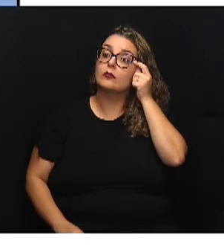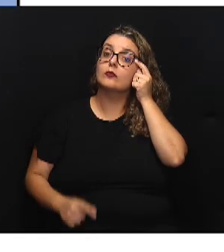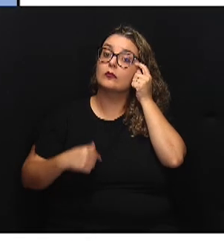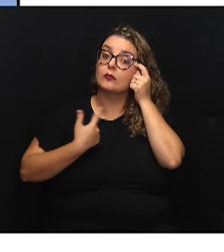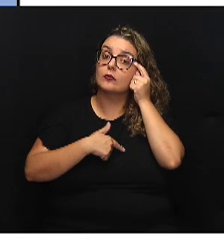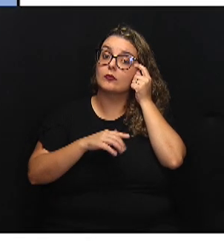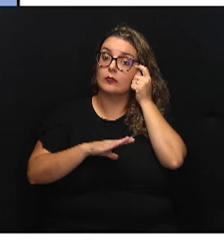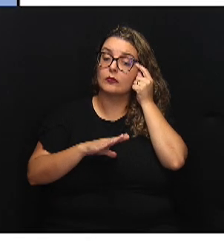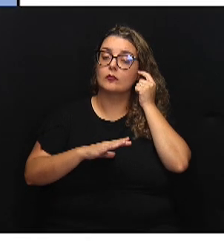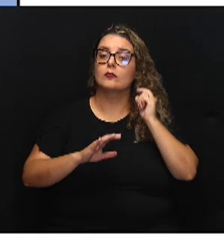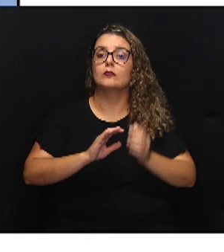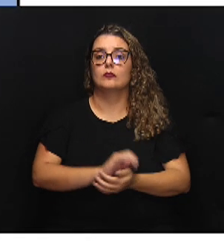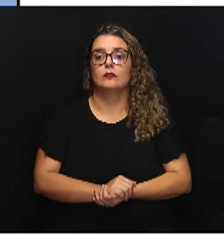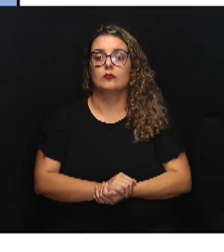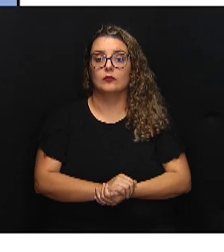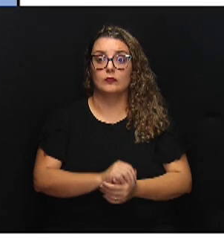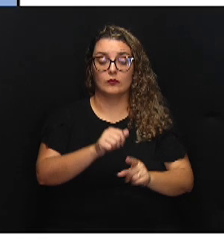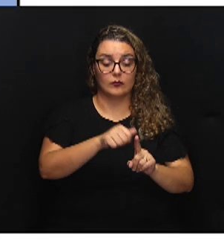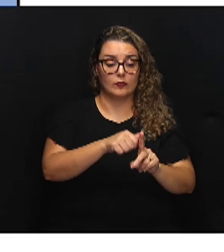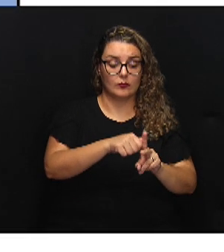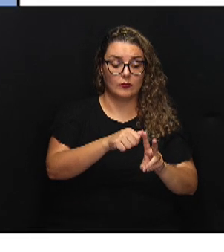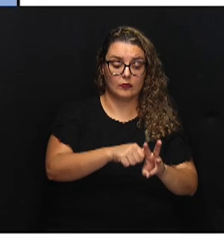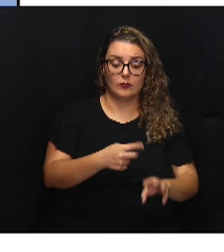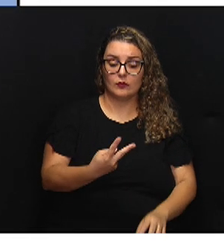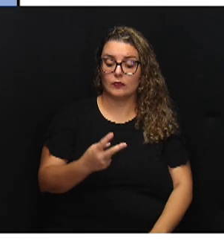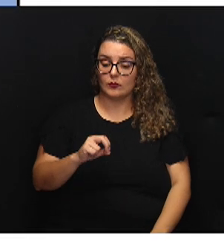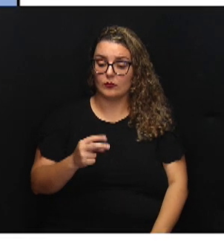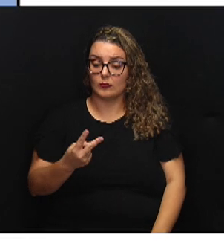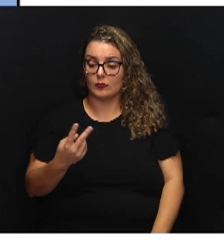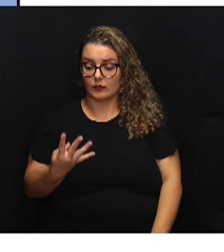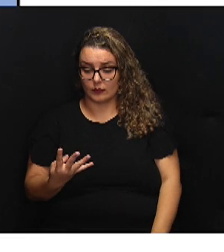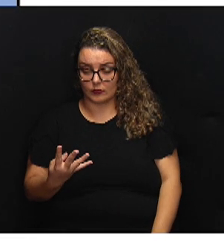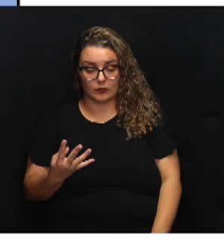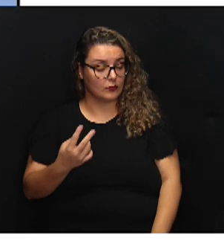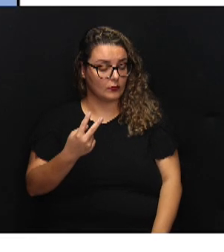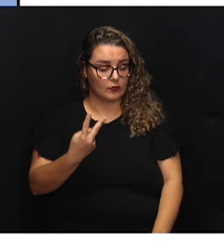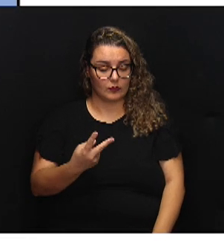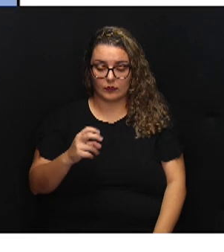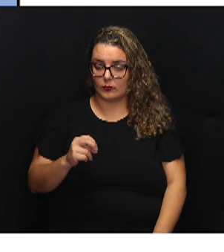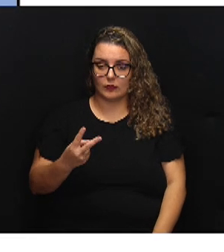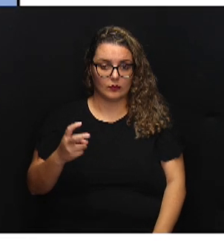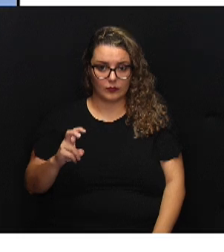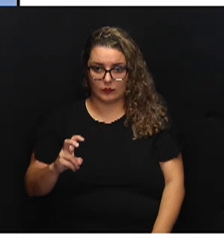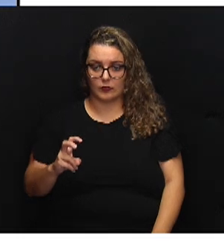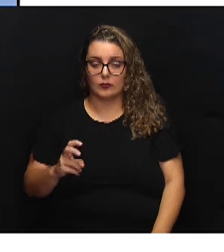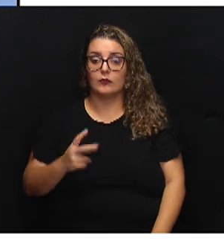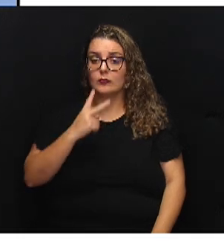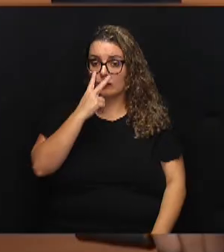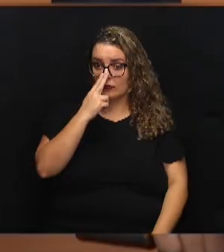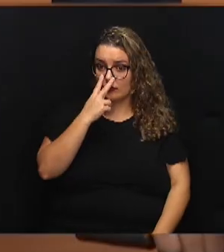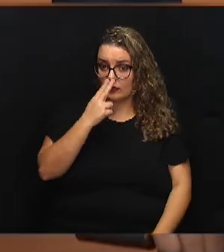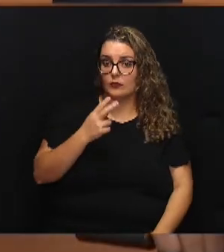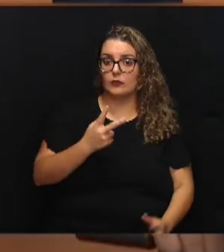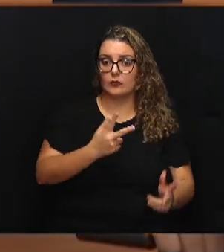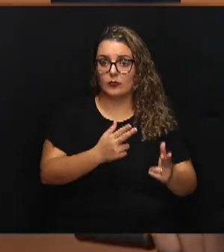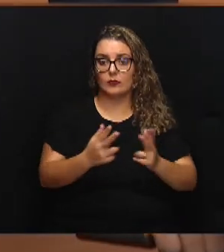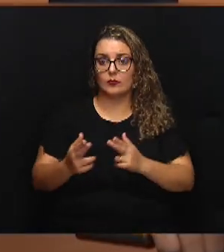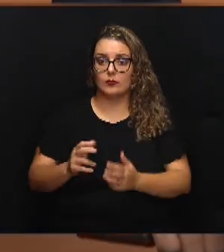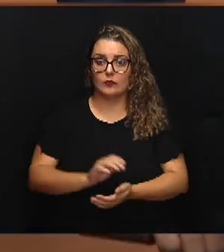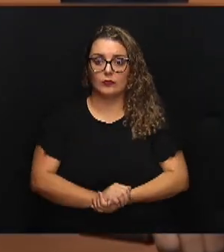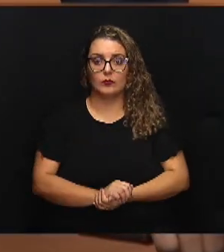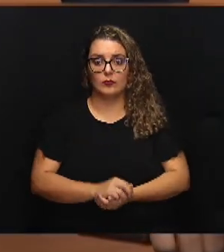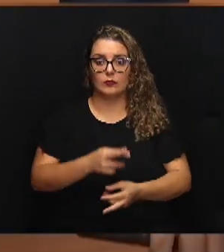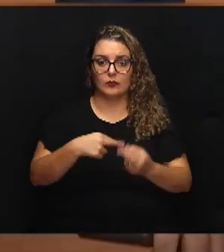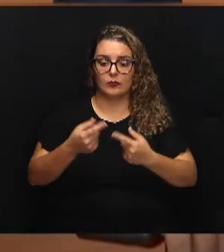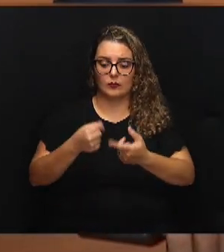né? Já no primeiro trimestre de 2025, os valores foram semelhantes. Em relação à